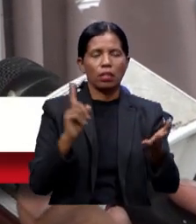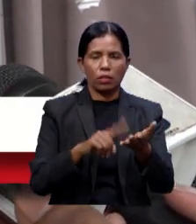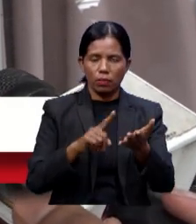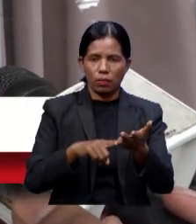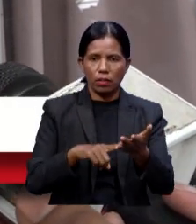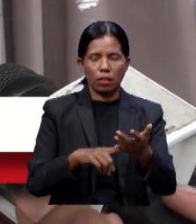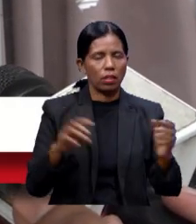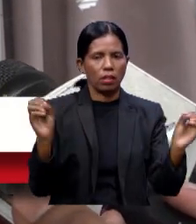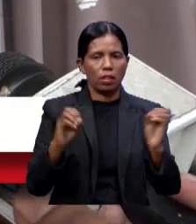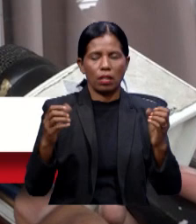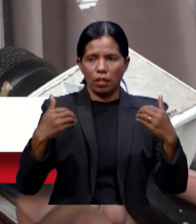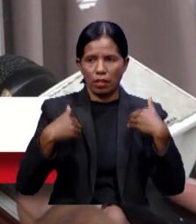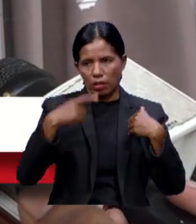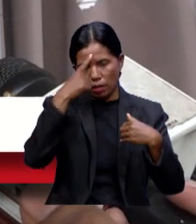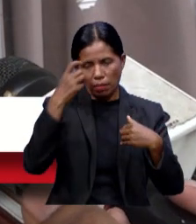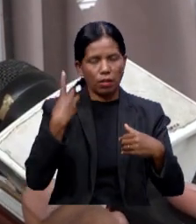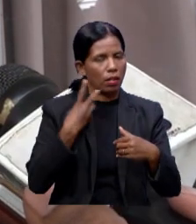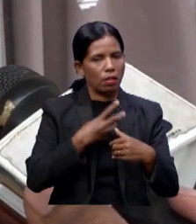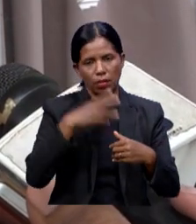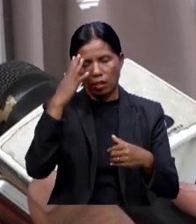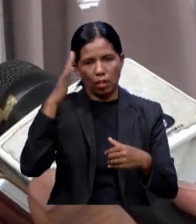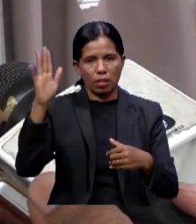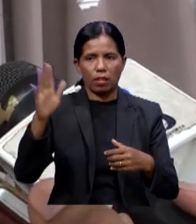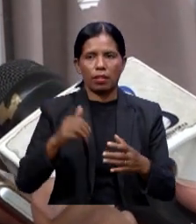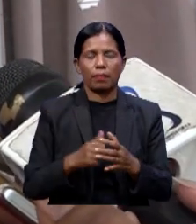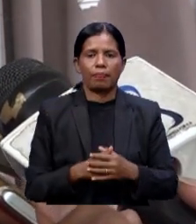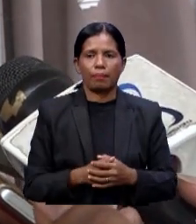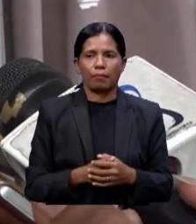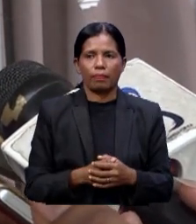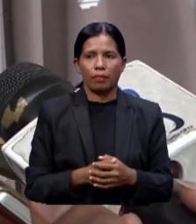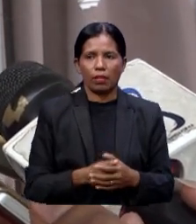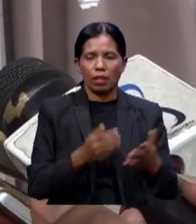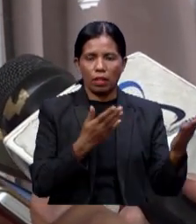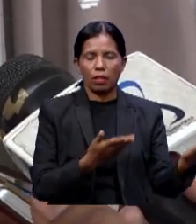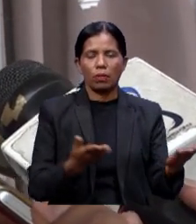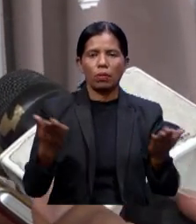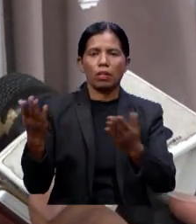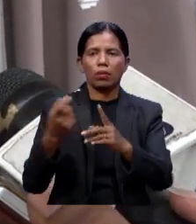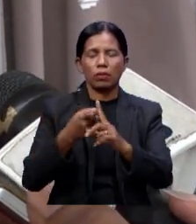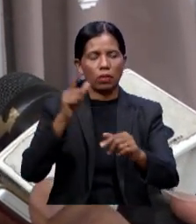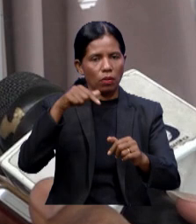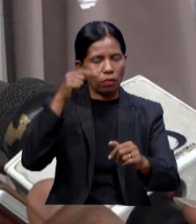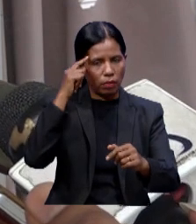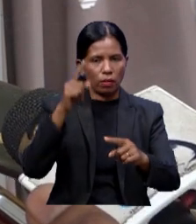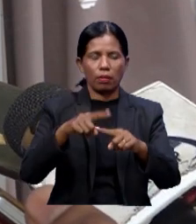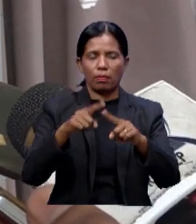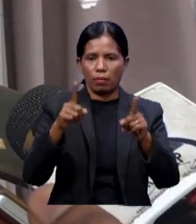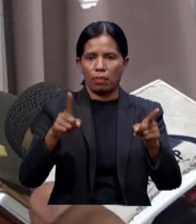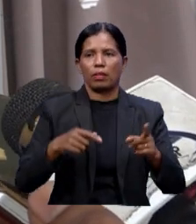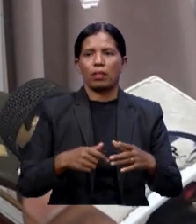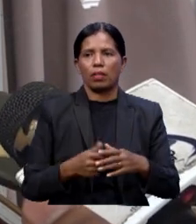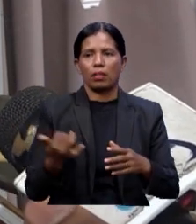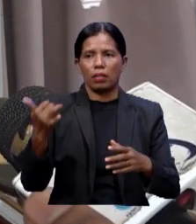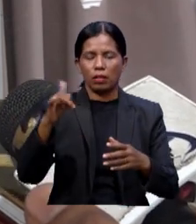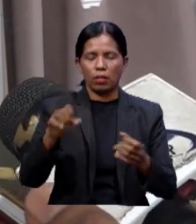é. Então, a mulher tem a minha, né? Haruka maior o governo, mas bem, Sira